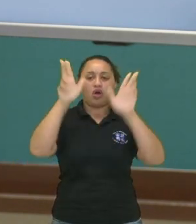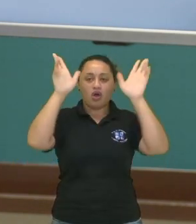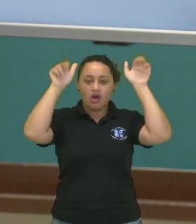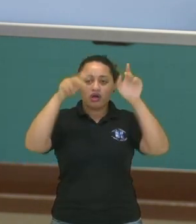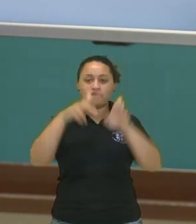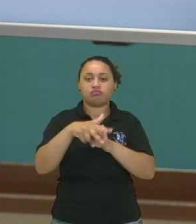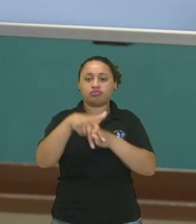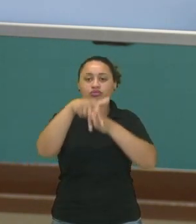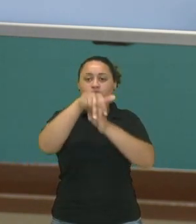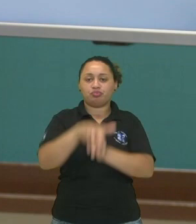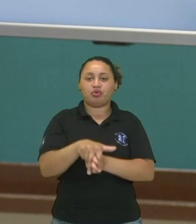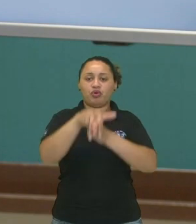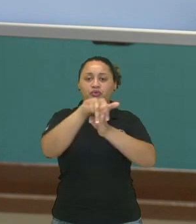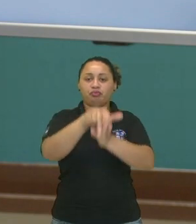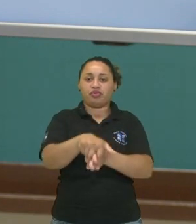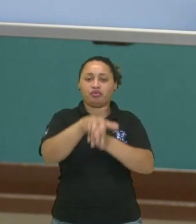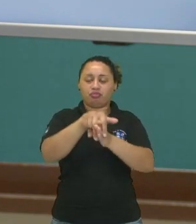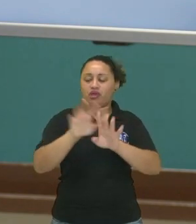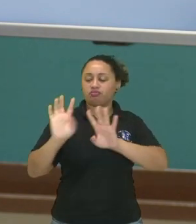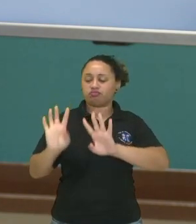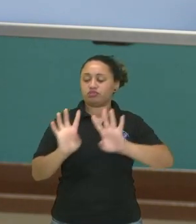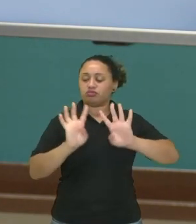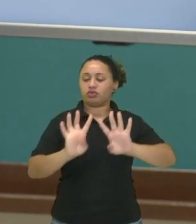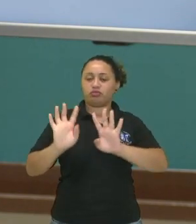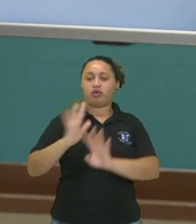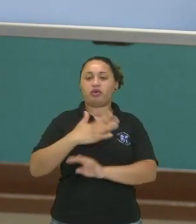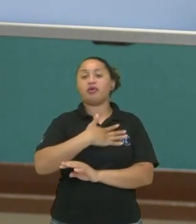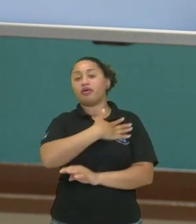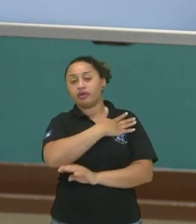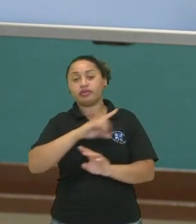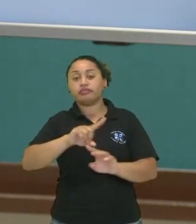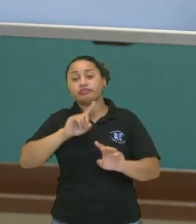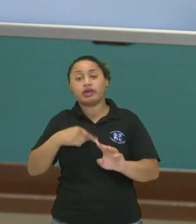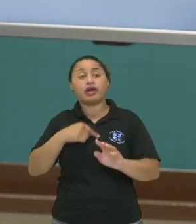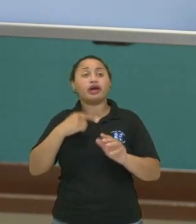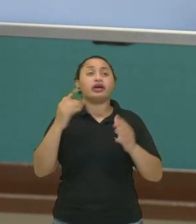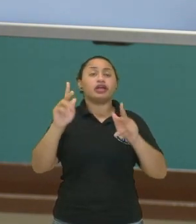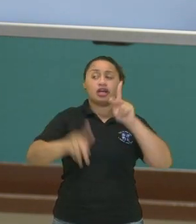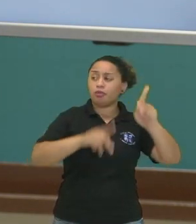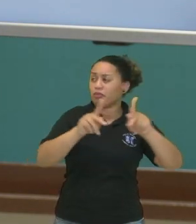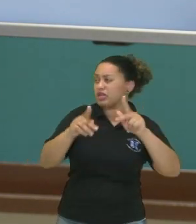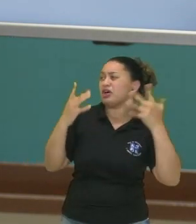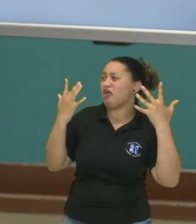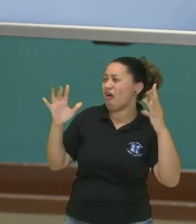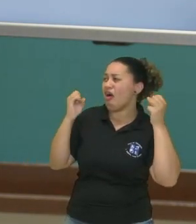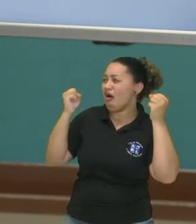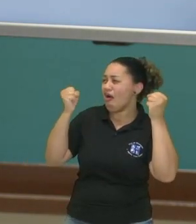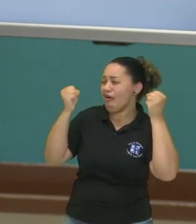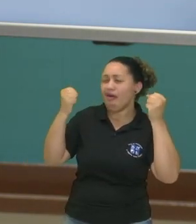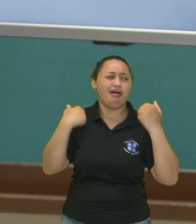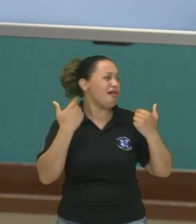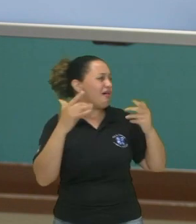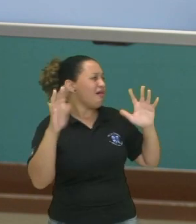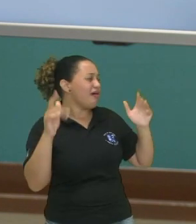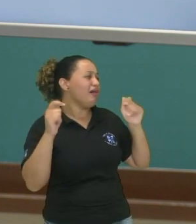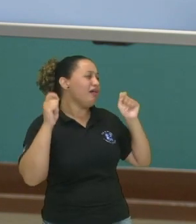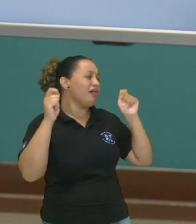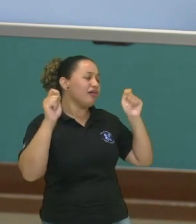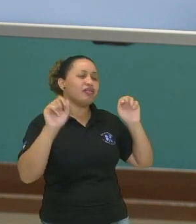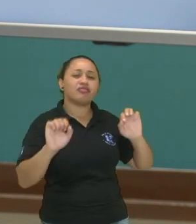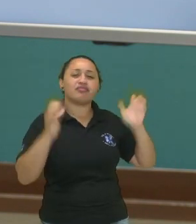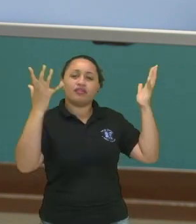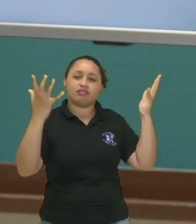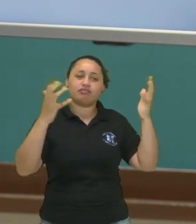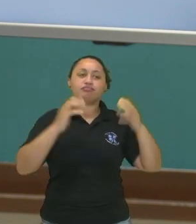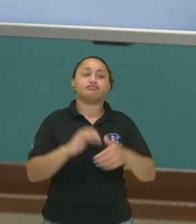atrás, e a população parabenizando aquele general por aquela grande vitória, aquela grande conquista. Aqui é uma representação